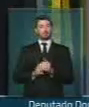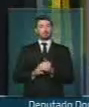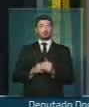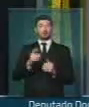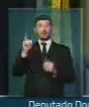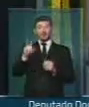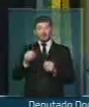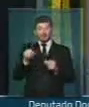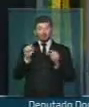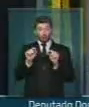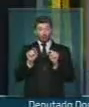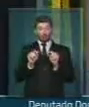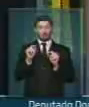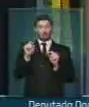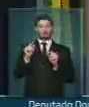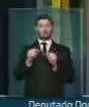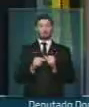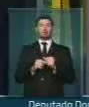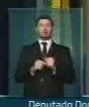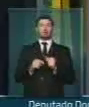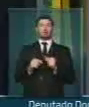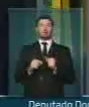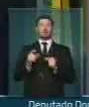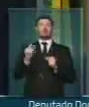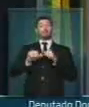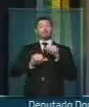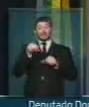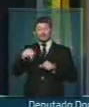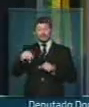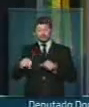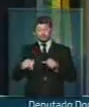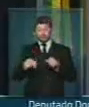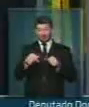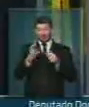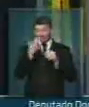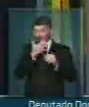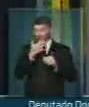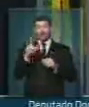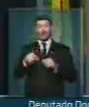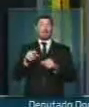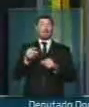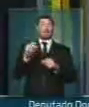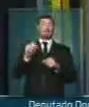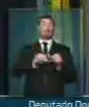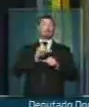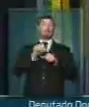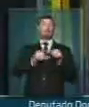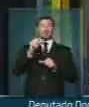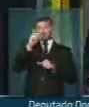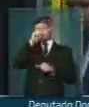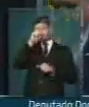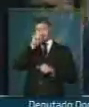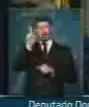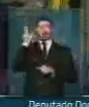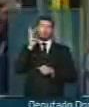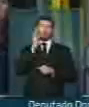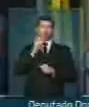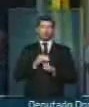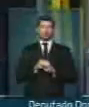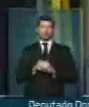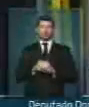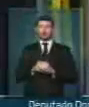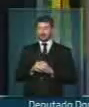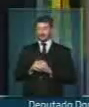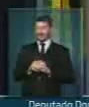para ser hospitais no Maranhão. Eu explico a todos. A governadora Rosiana, 4 meses após